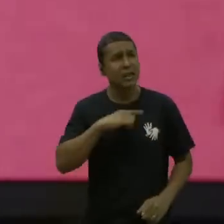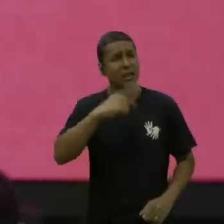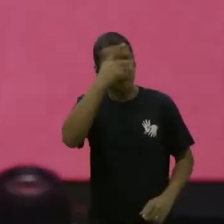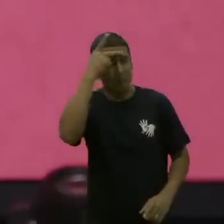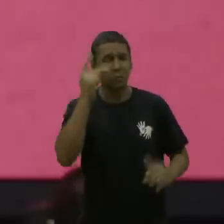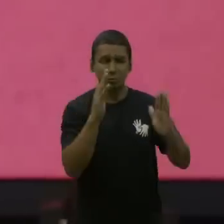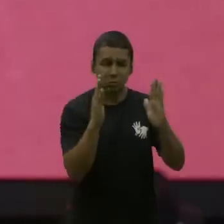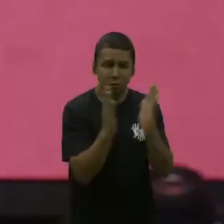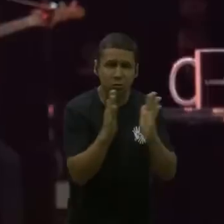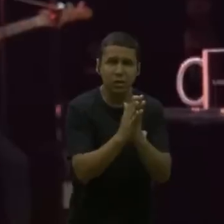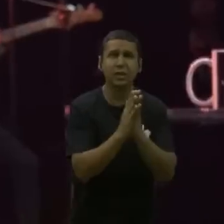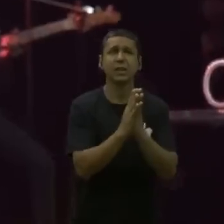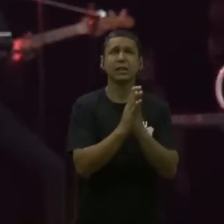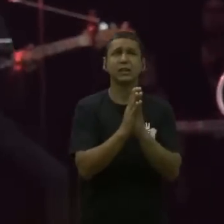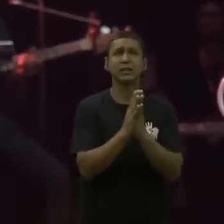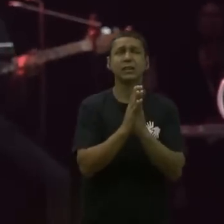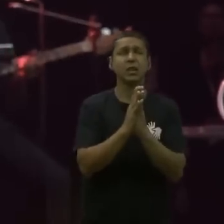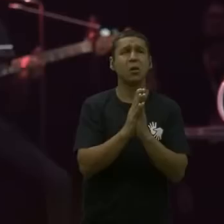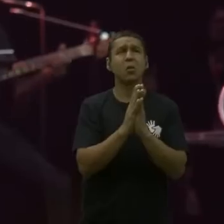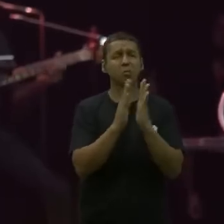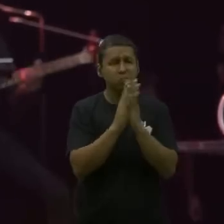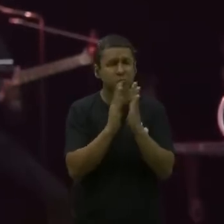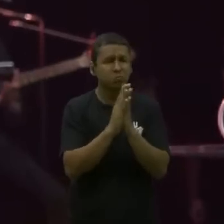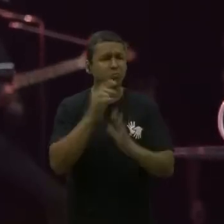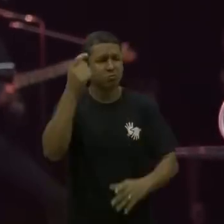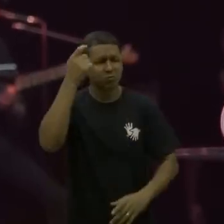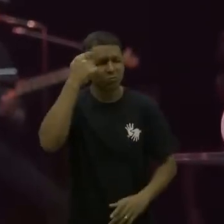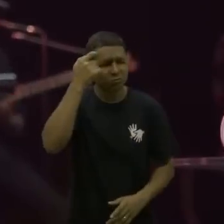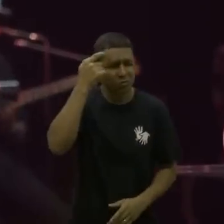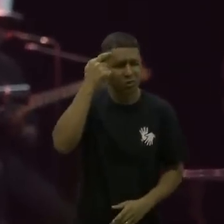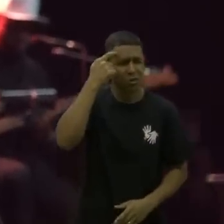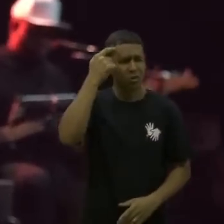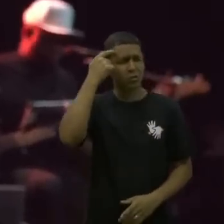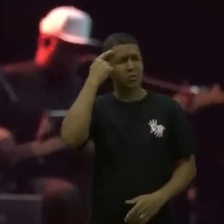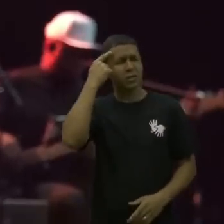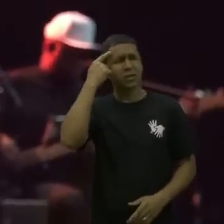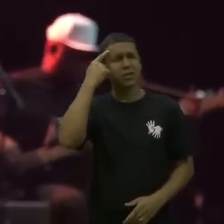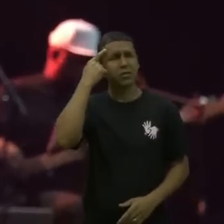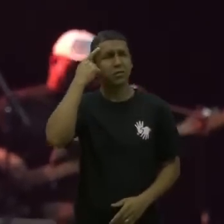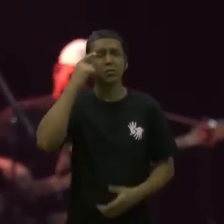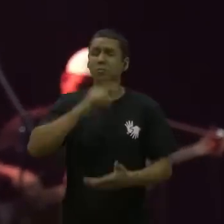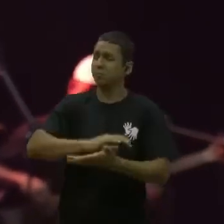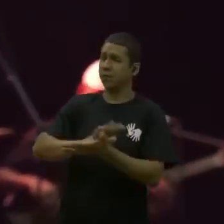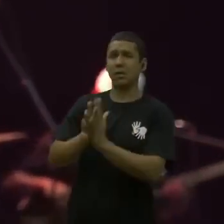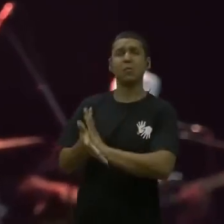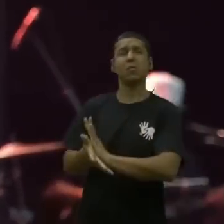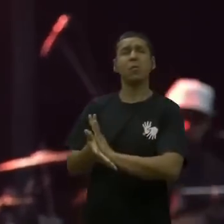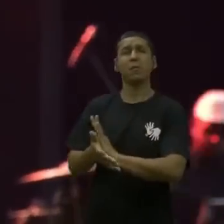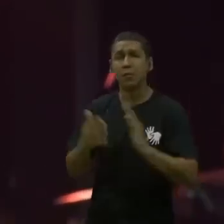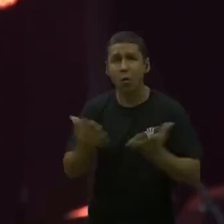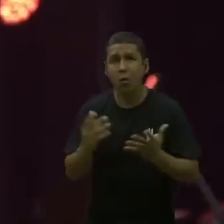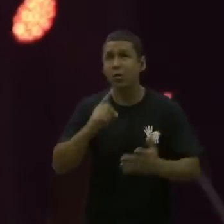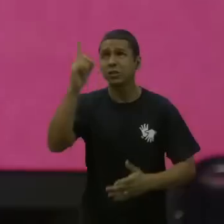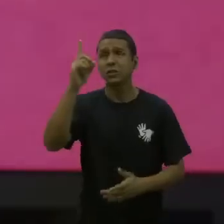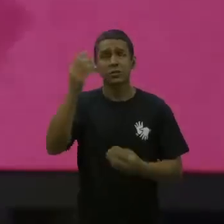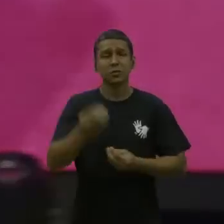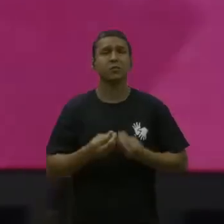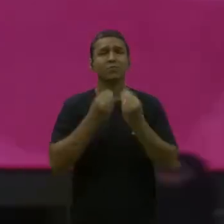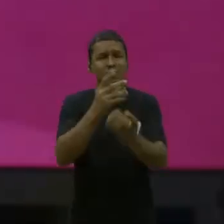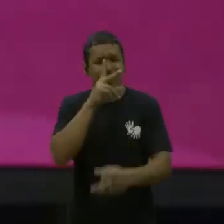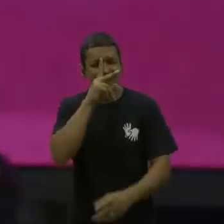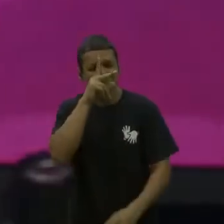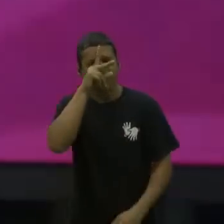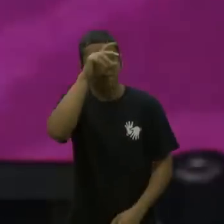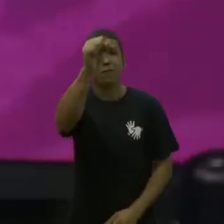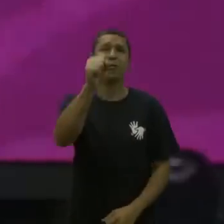gentileza, porque o espírito que quebra a mentalidade de bronze está agindo aqui. Deus hoje vai renovar a vigor de